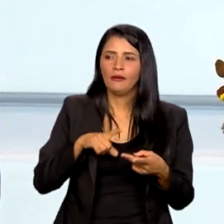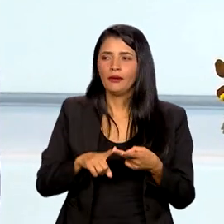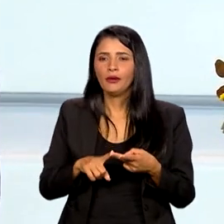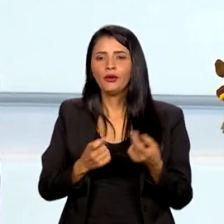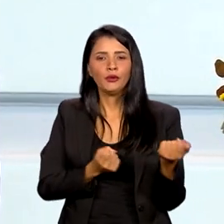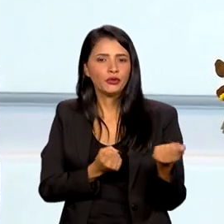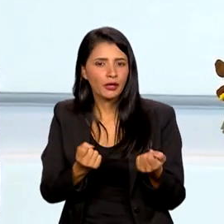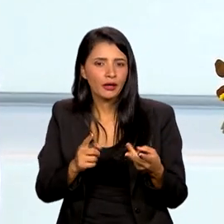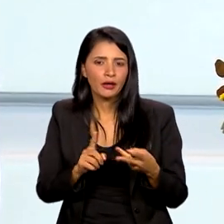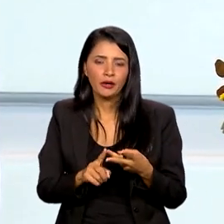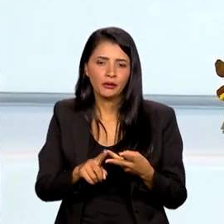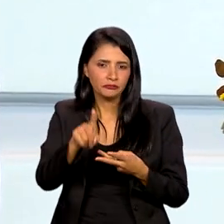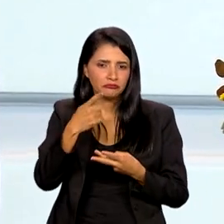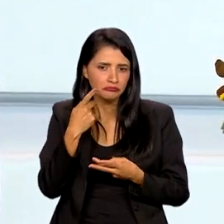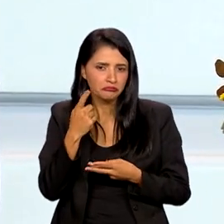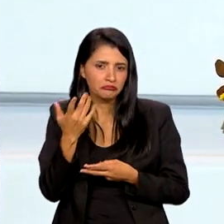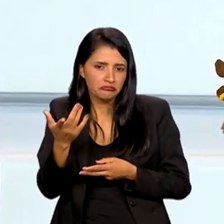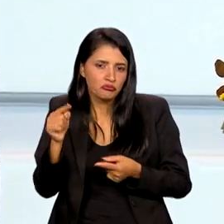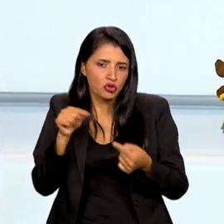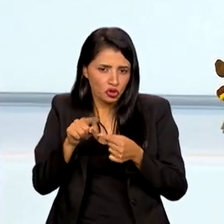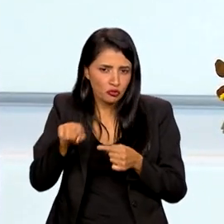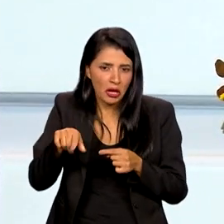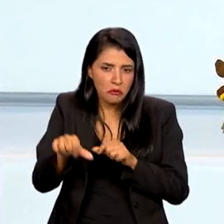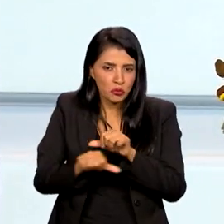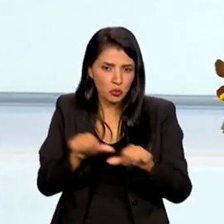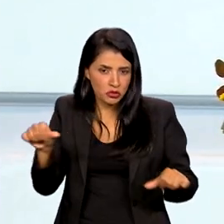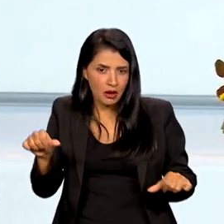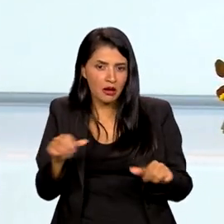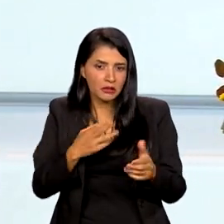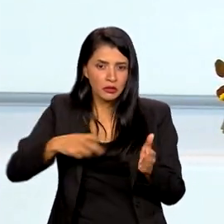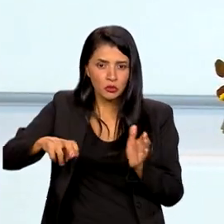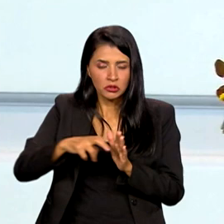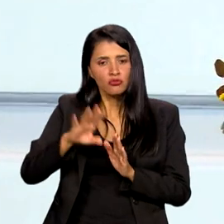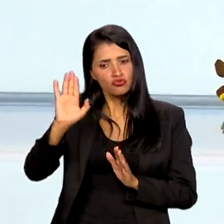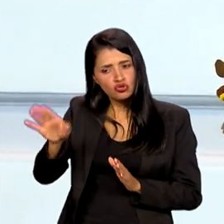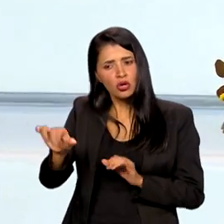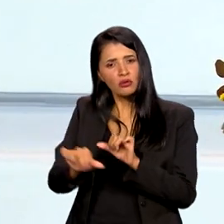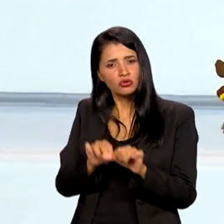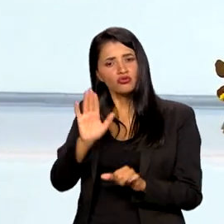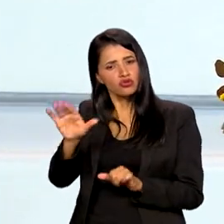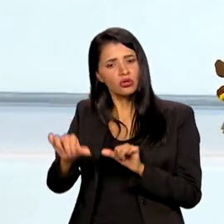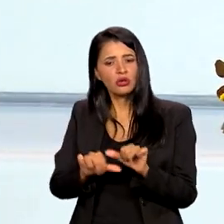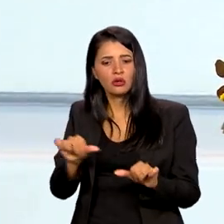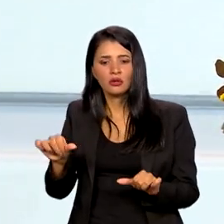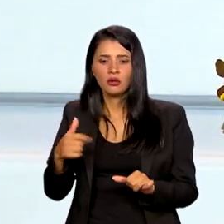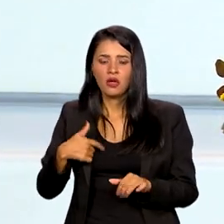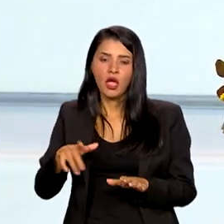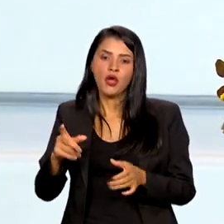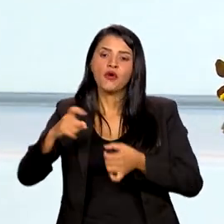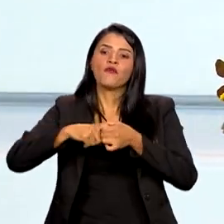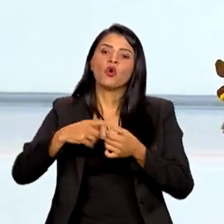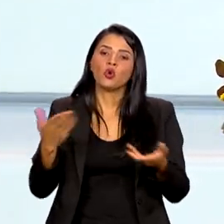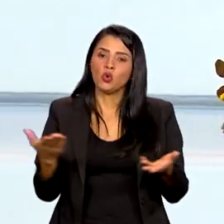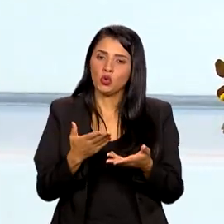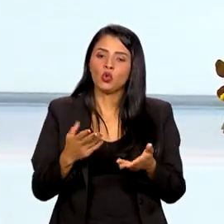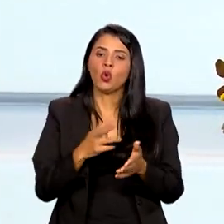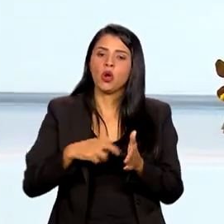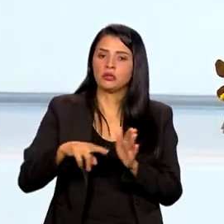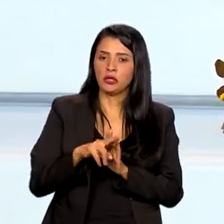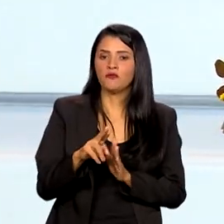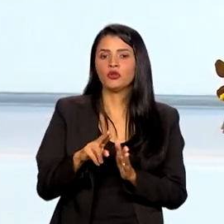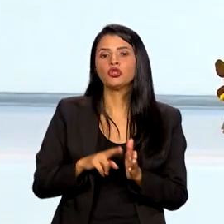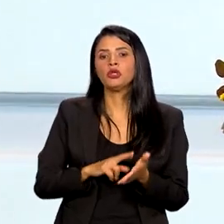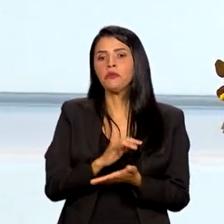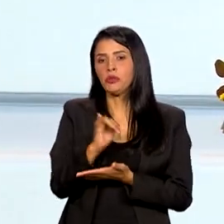importação. Vocês pretendem mudar a tributação? Já mudou. A CAMEX já mudou. Não, voltou a ser a tarifa de importação